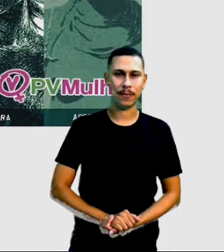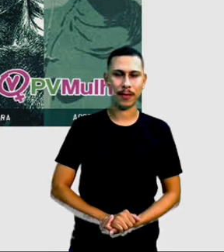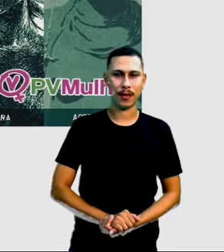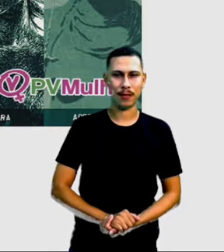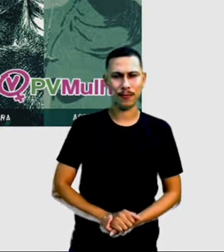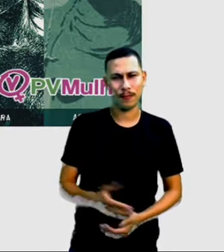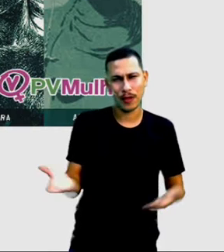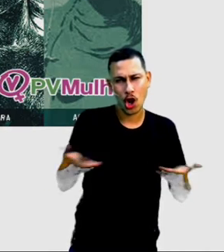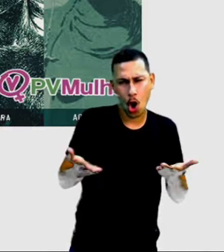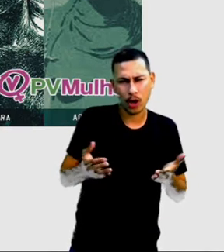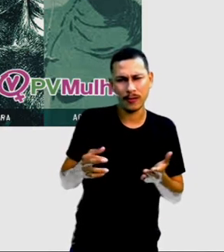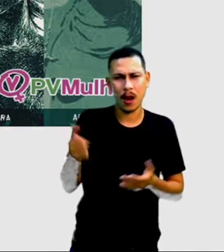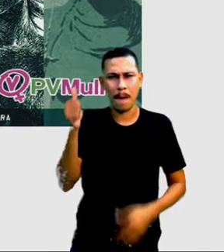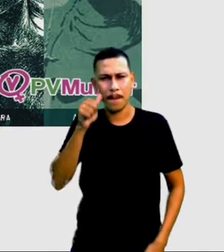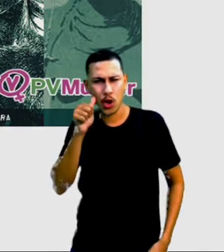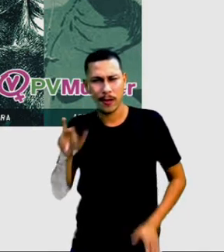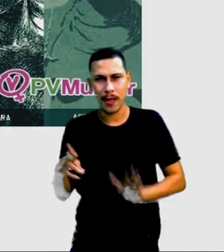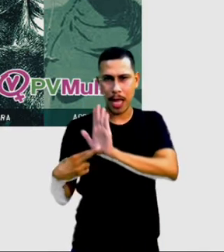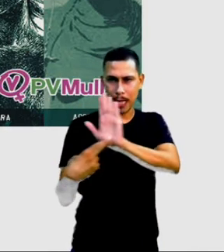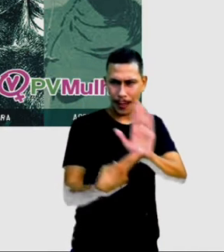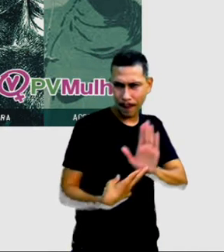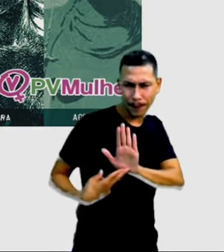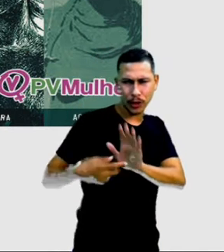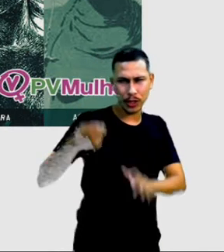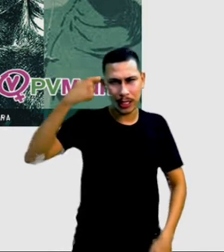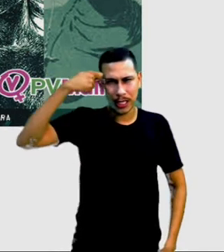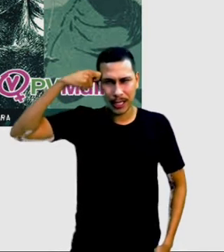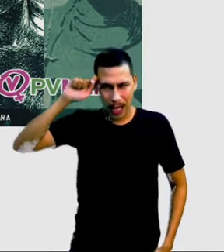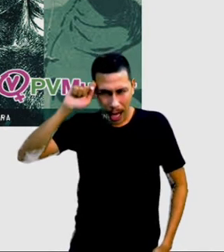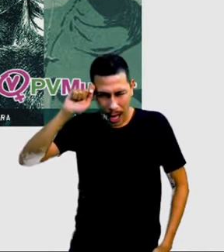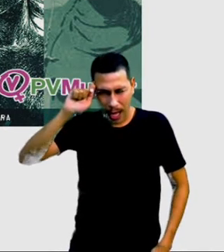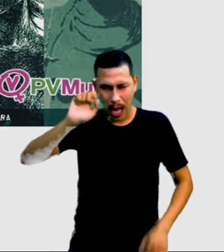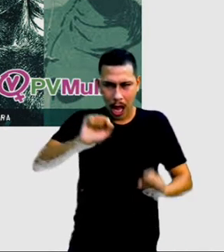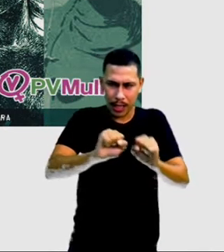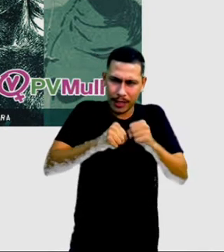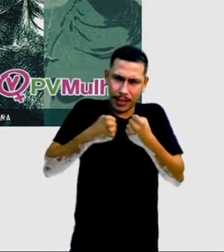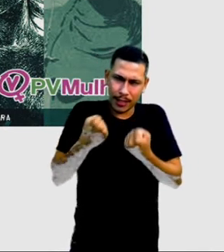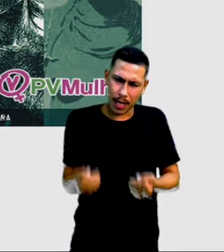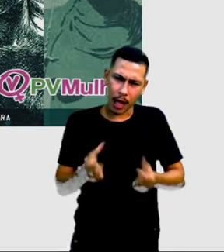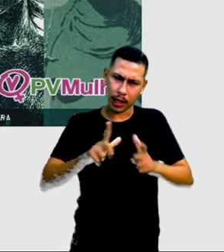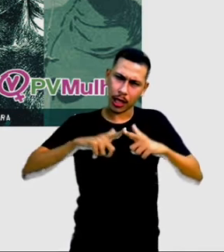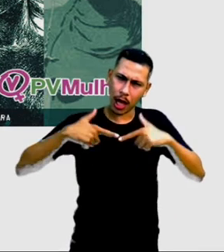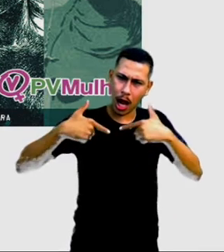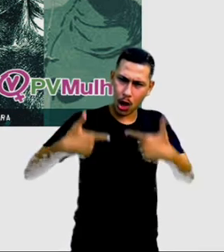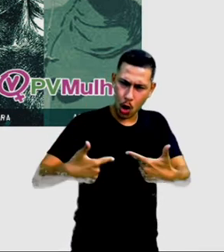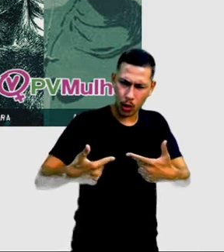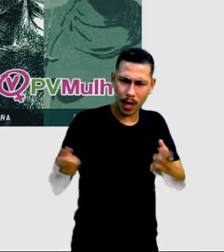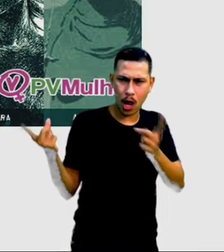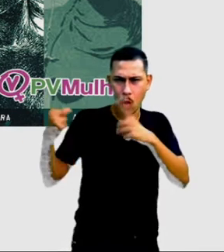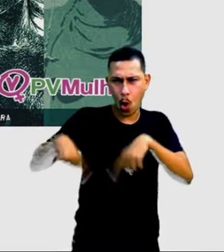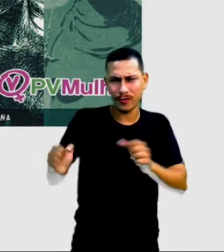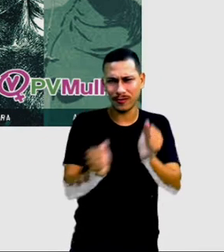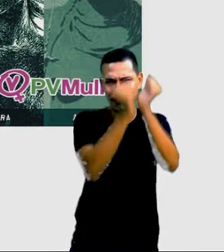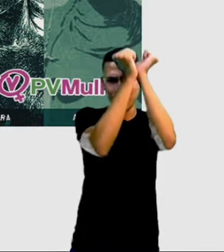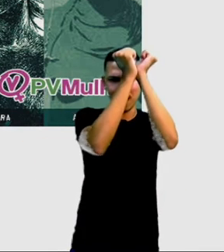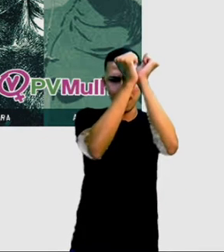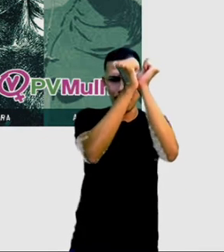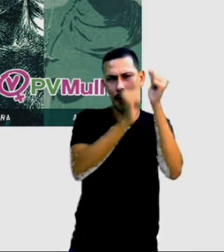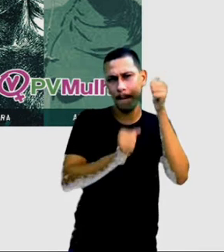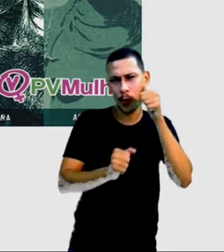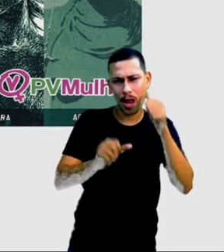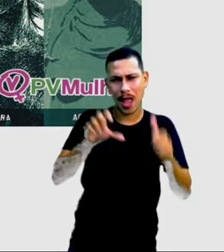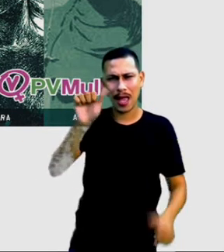Falando aqui de algumas representações de mulheres negras de resistência aqui, como aqui ó, Anastácia, Teresa